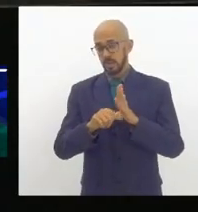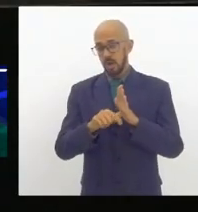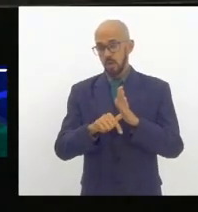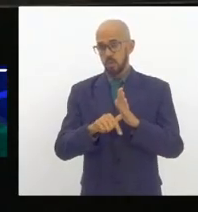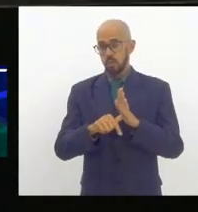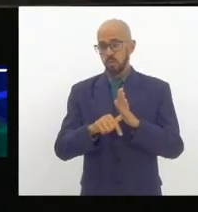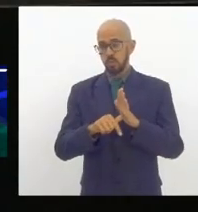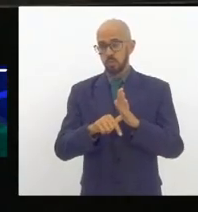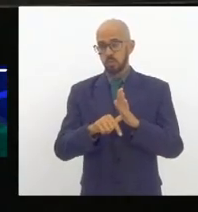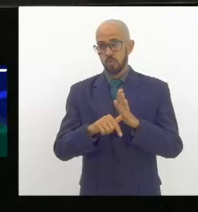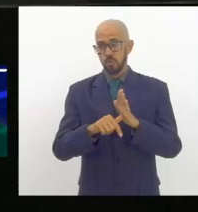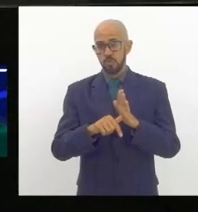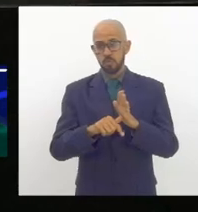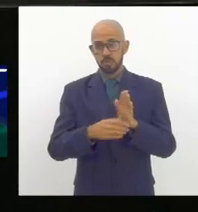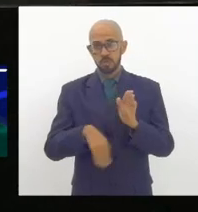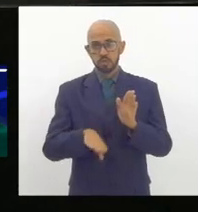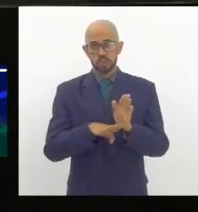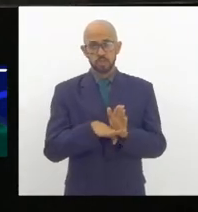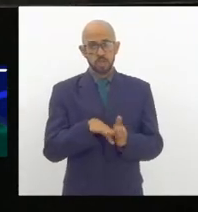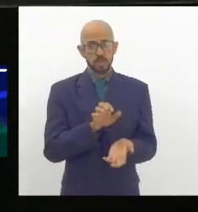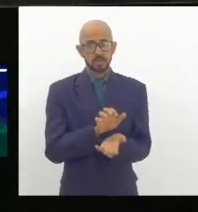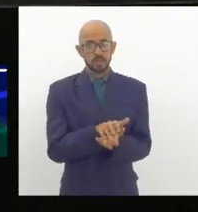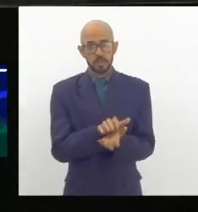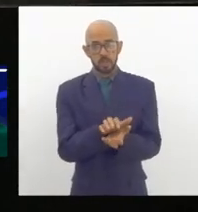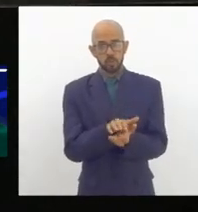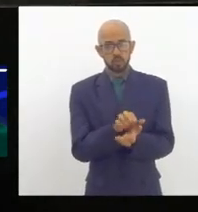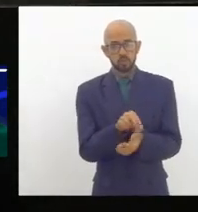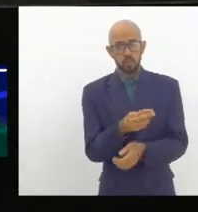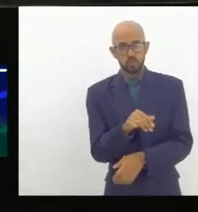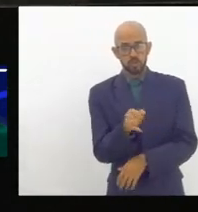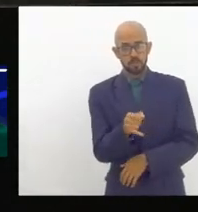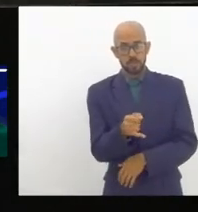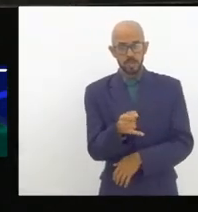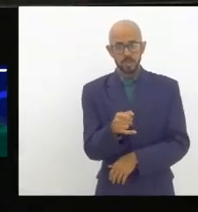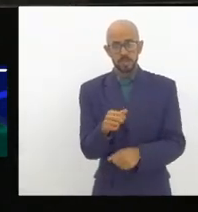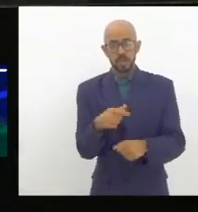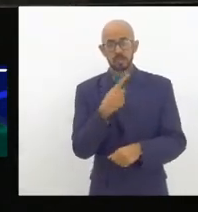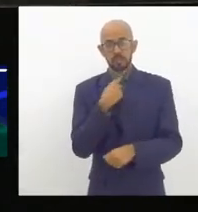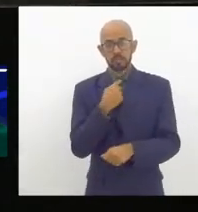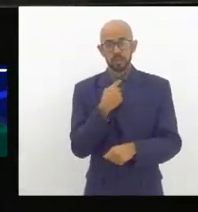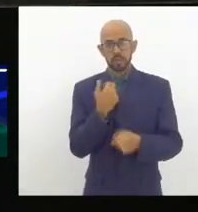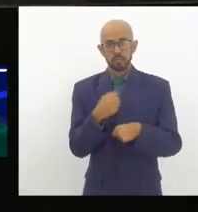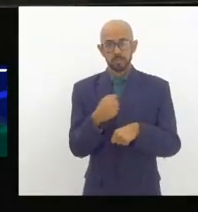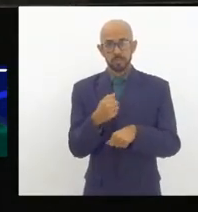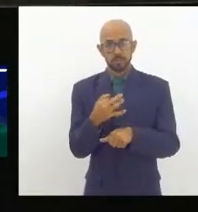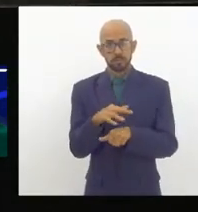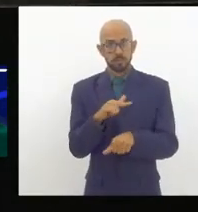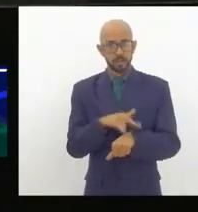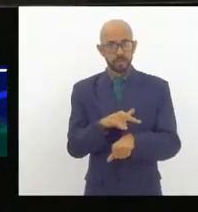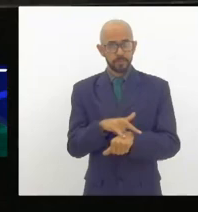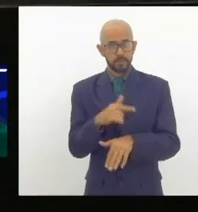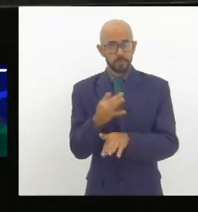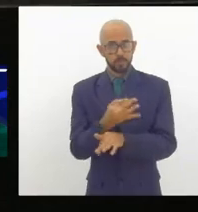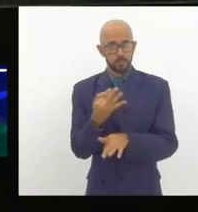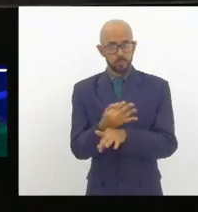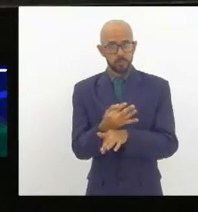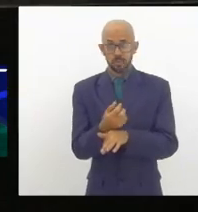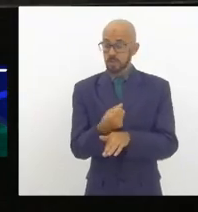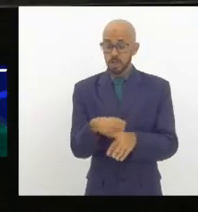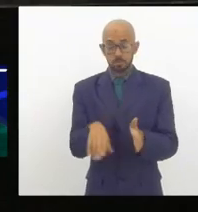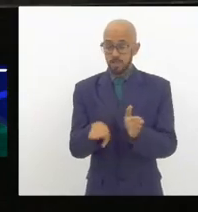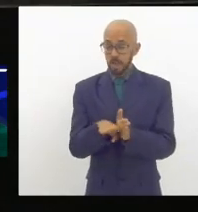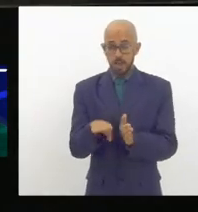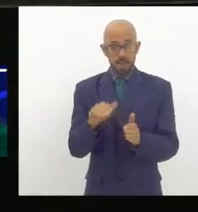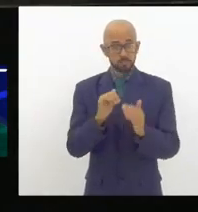para chegar em Santa Cruz Japeri e ela tem vontade de ser sido de um banheiro se ela parei qualquer